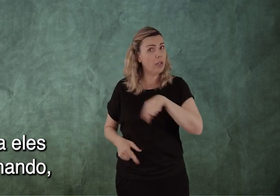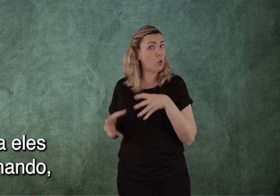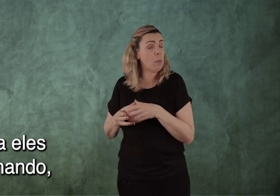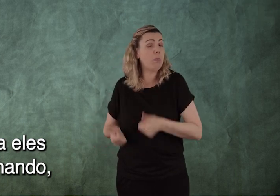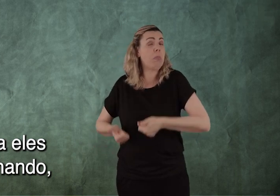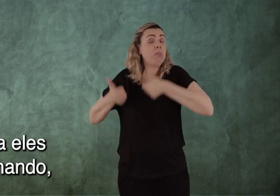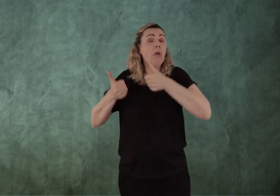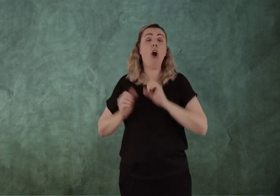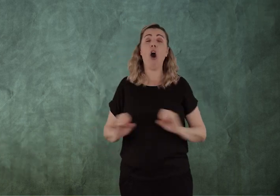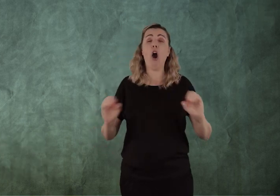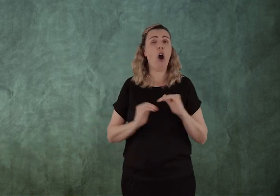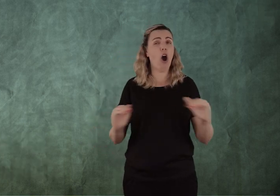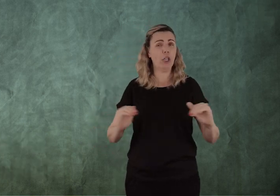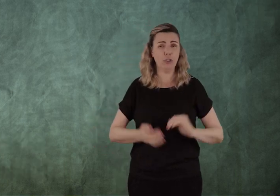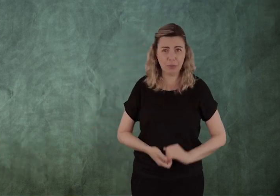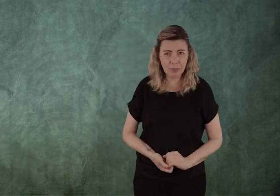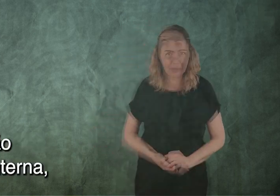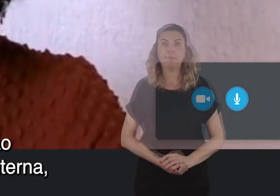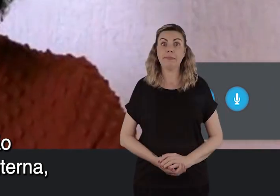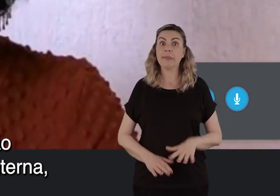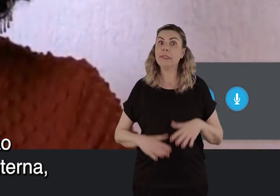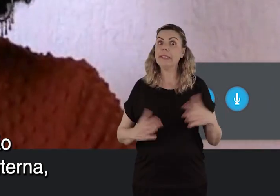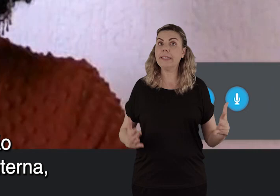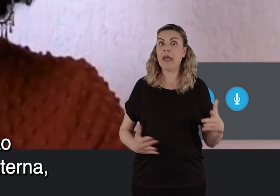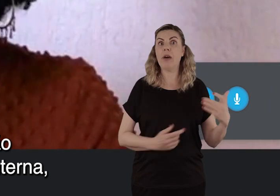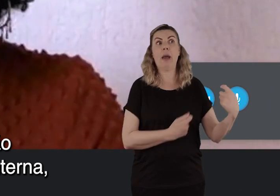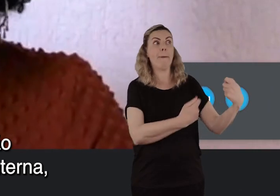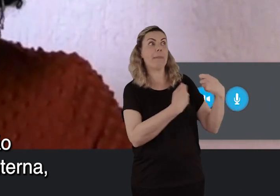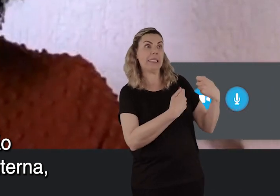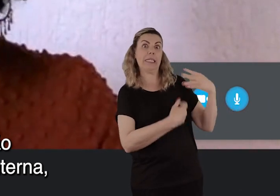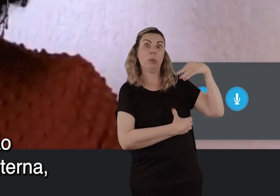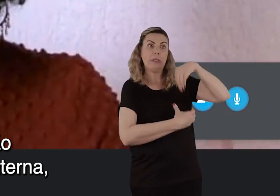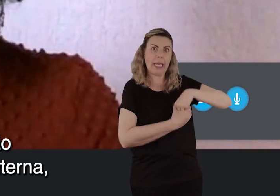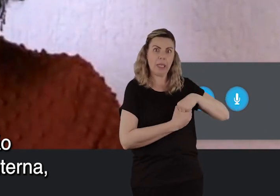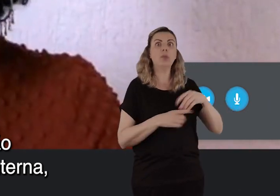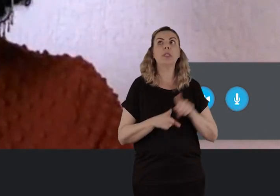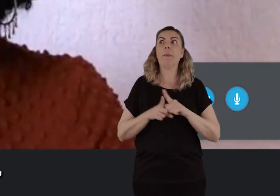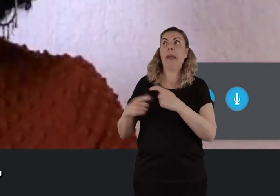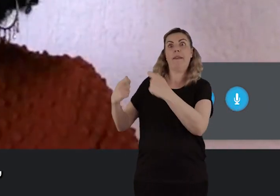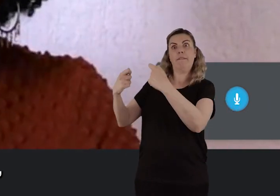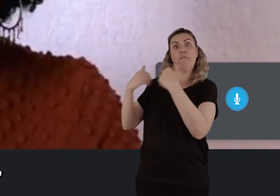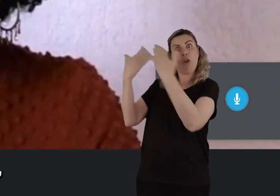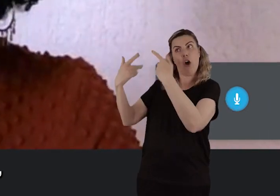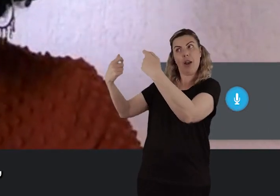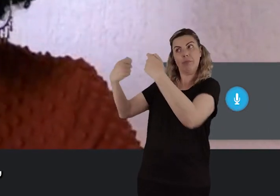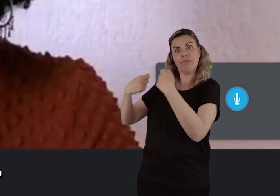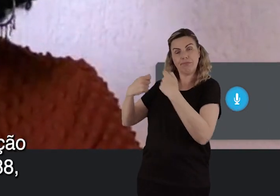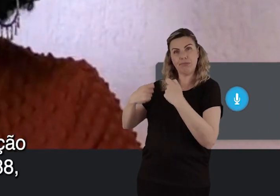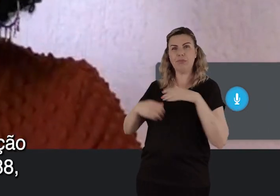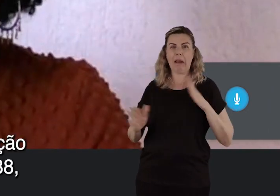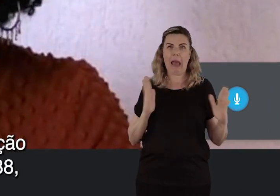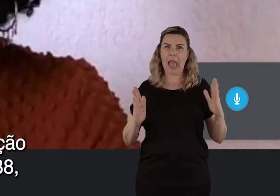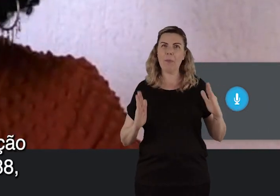eles seguirem ganhando, tudo está bem. Então, essa pressão, tanto externa quanto interna, ali na Constituinte,